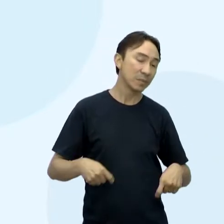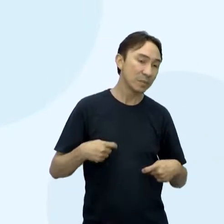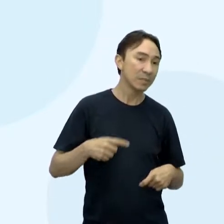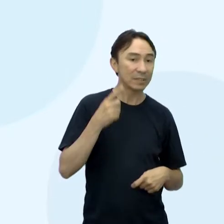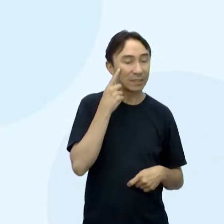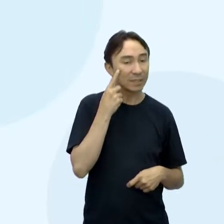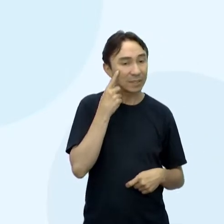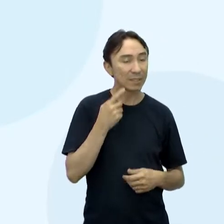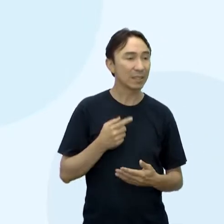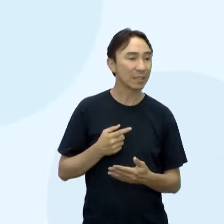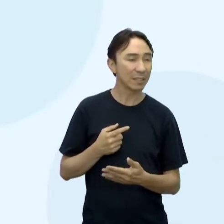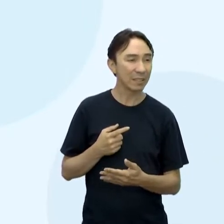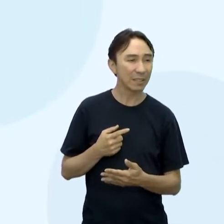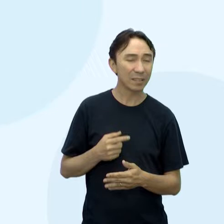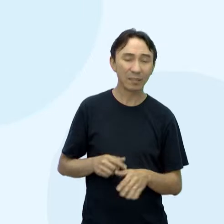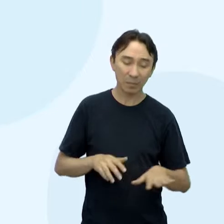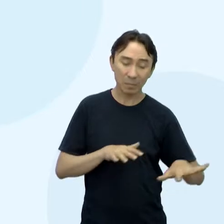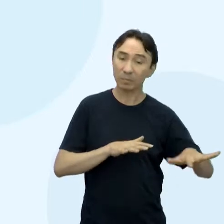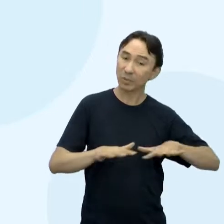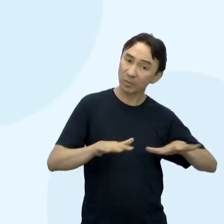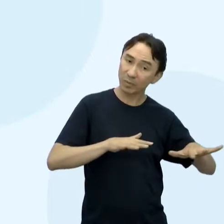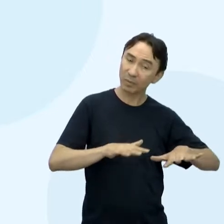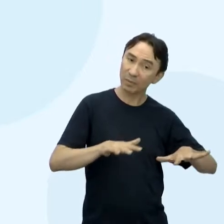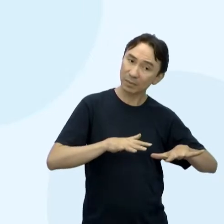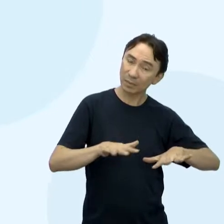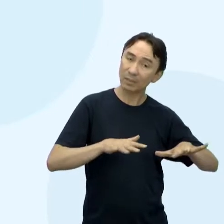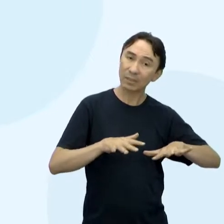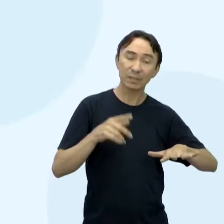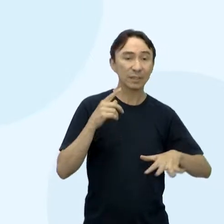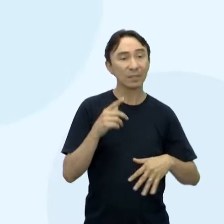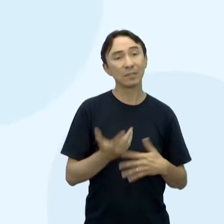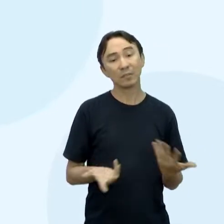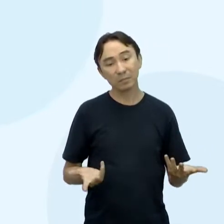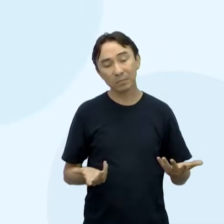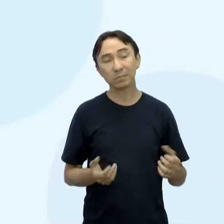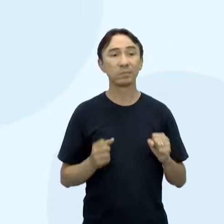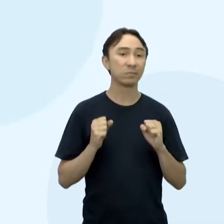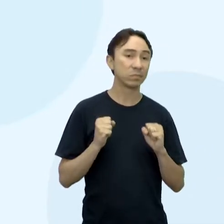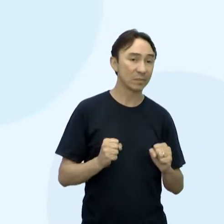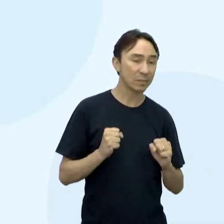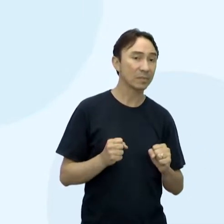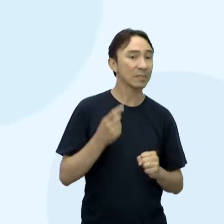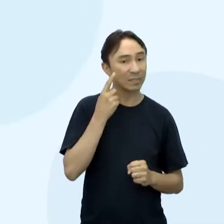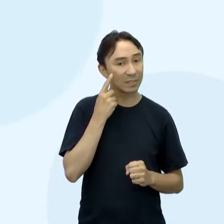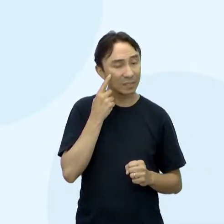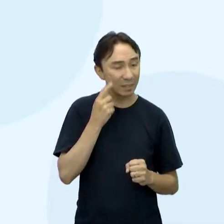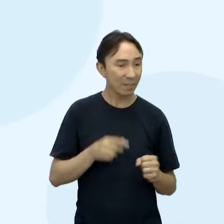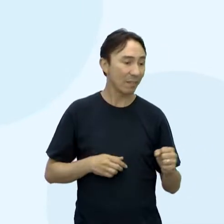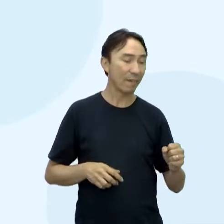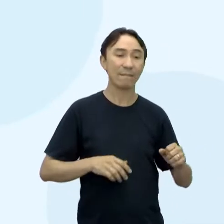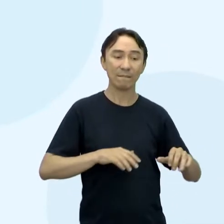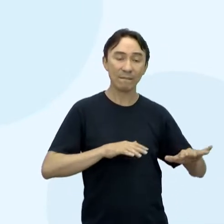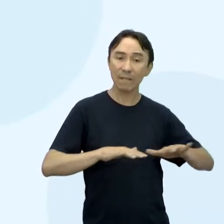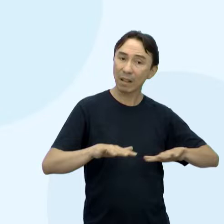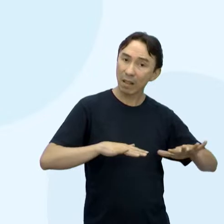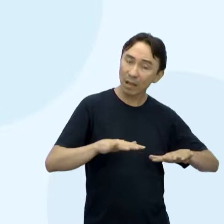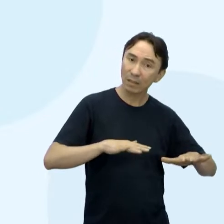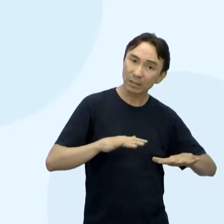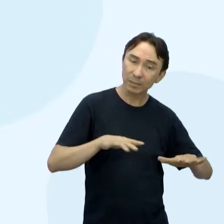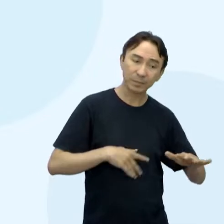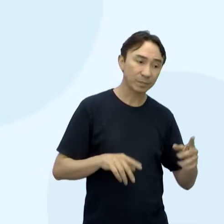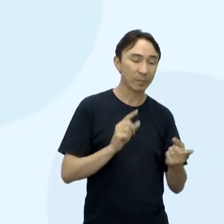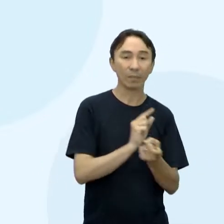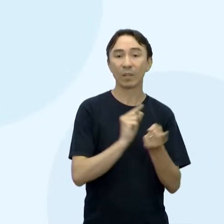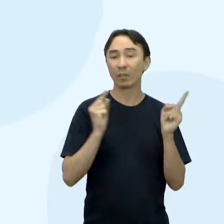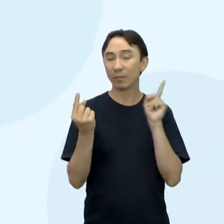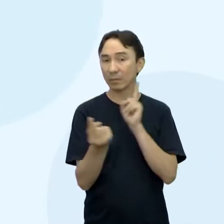movimento determinado, no caso de um unidimensional, uma dimensão só, pelo sinal da velocidade foi invertido a intervalo